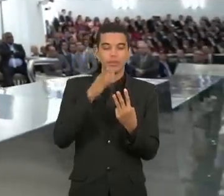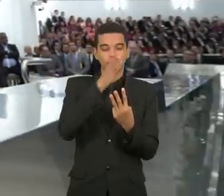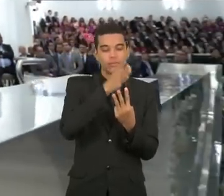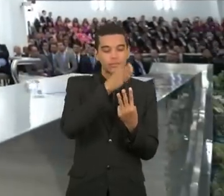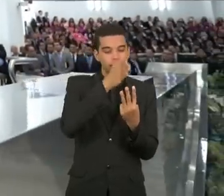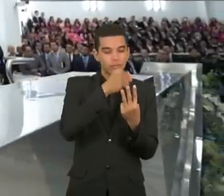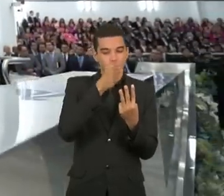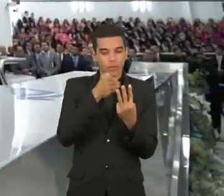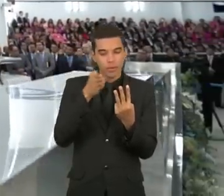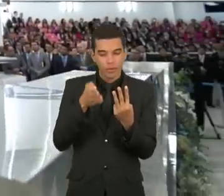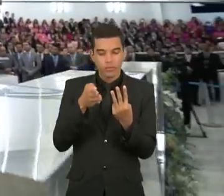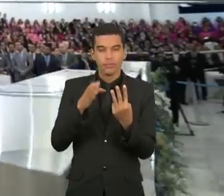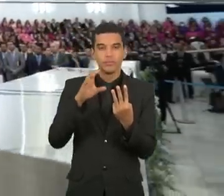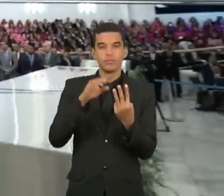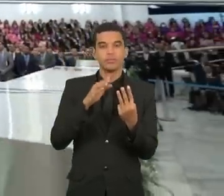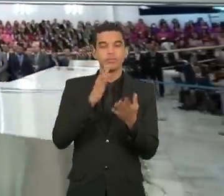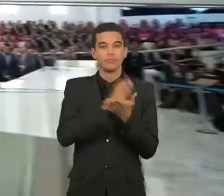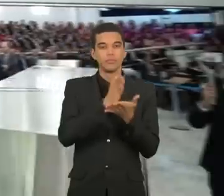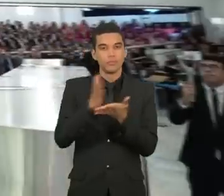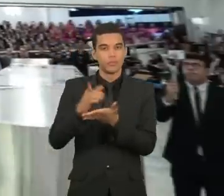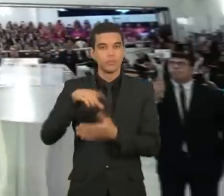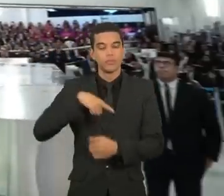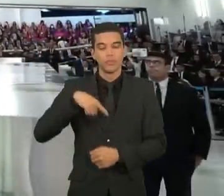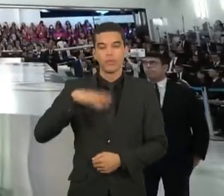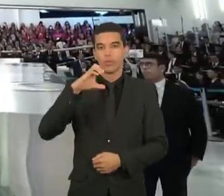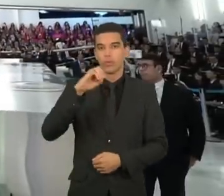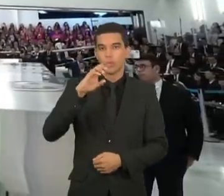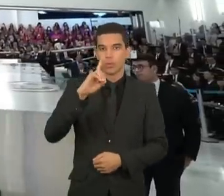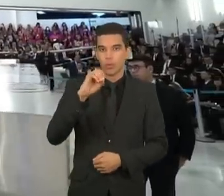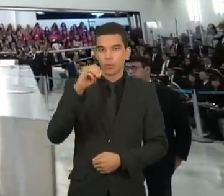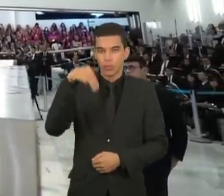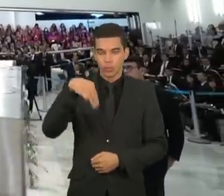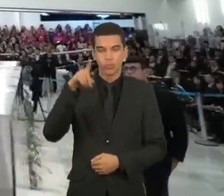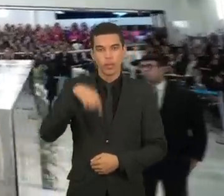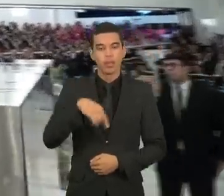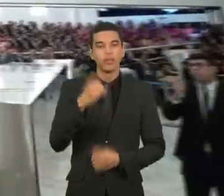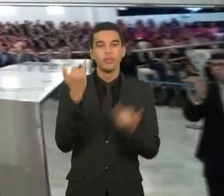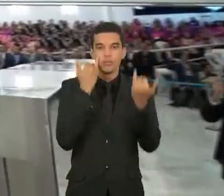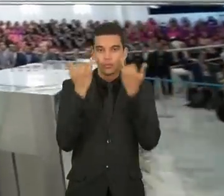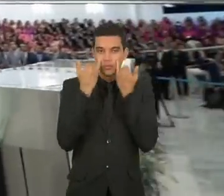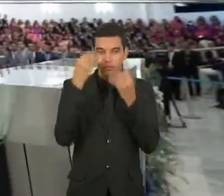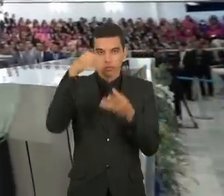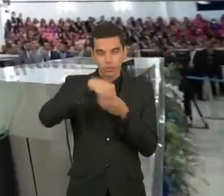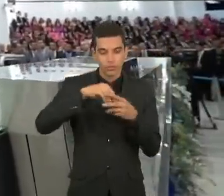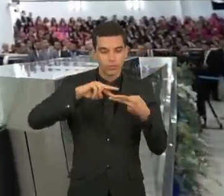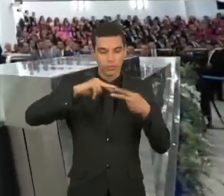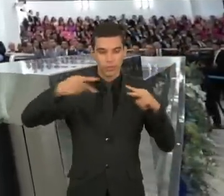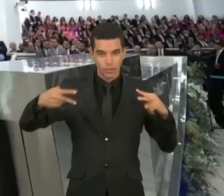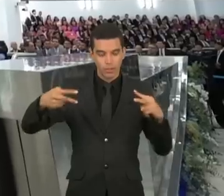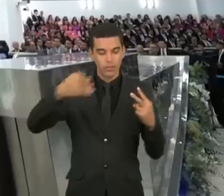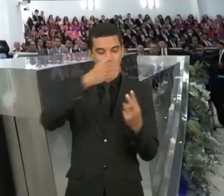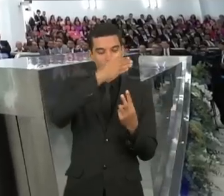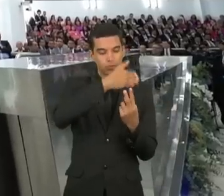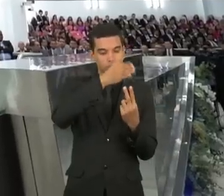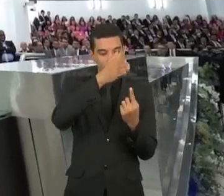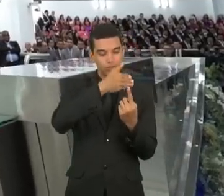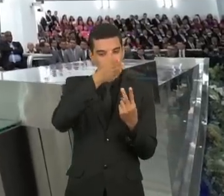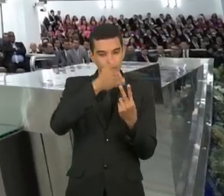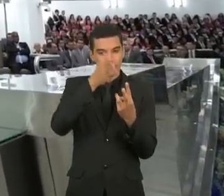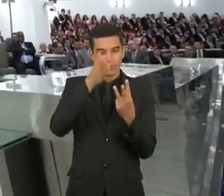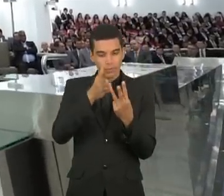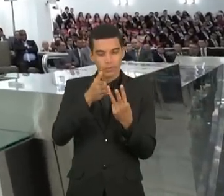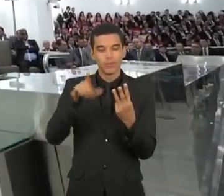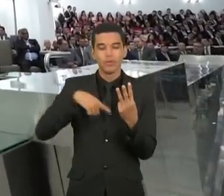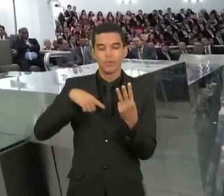divididas em códon. São as sequências de informação. Cada códon é formado, não precisa nem dizer, né? Por